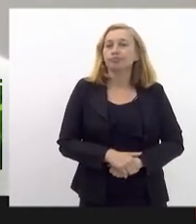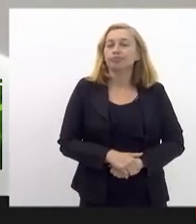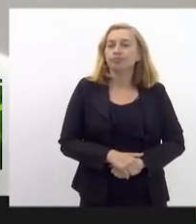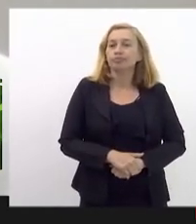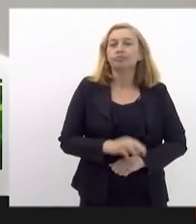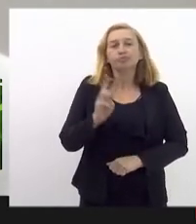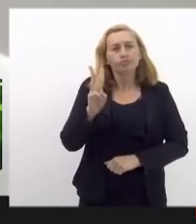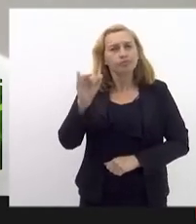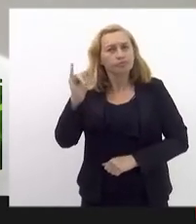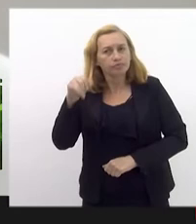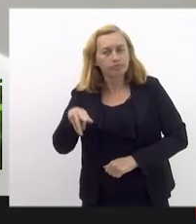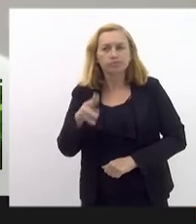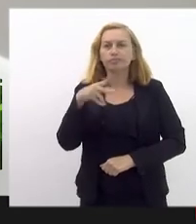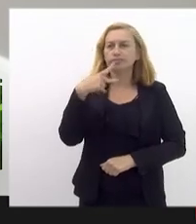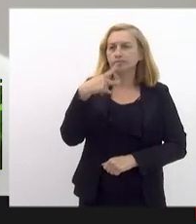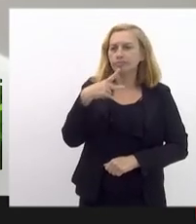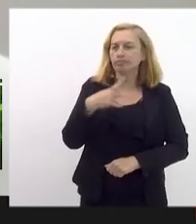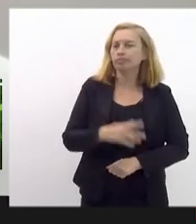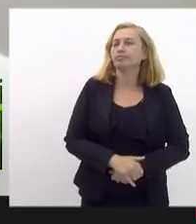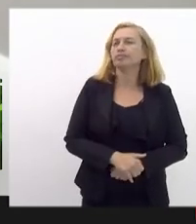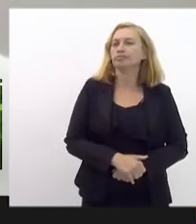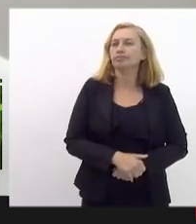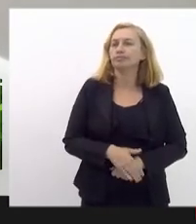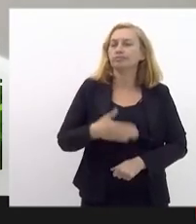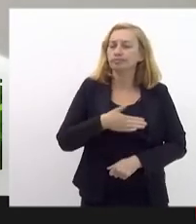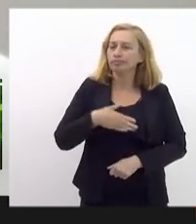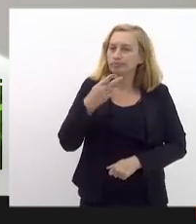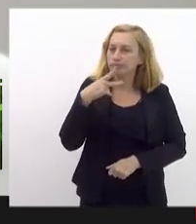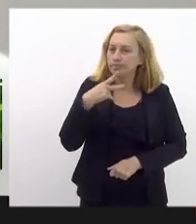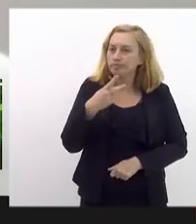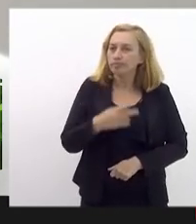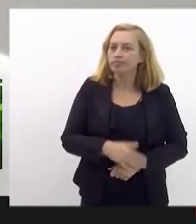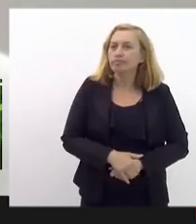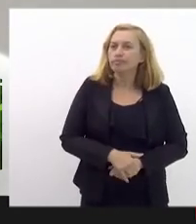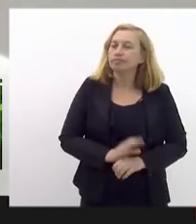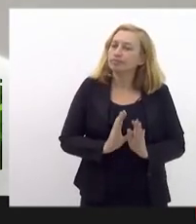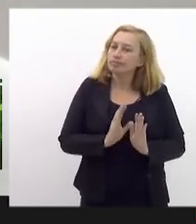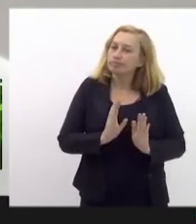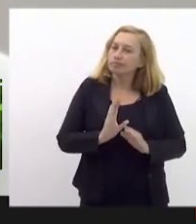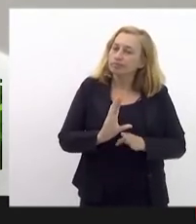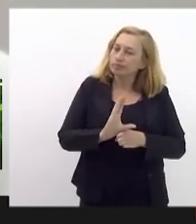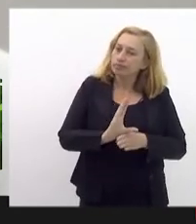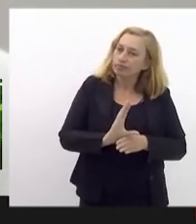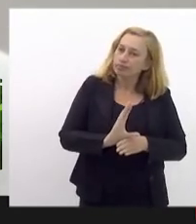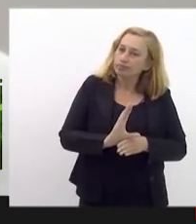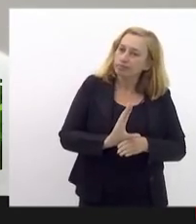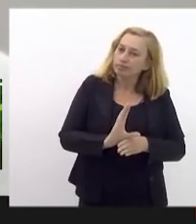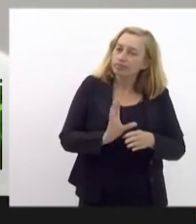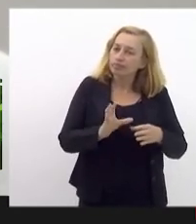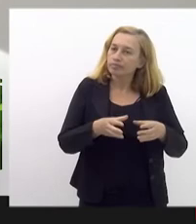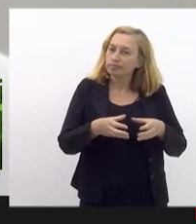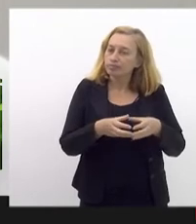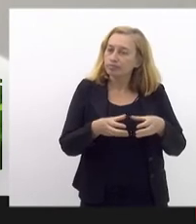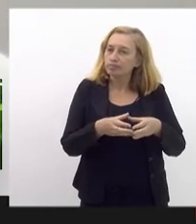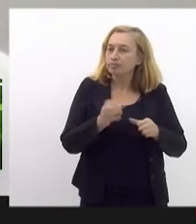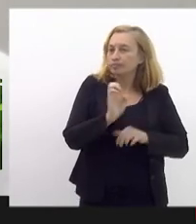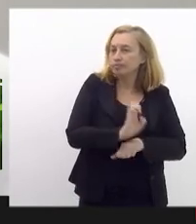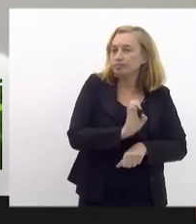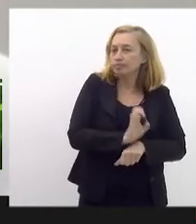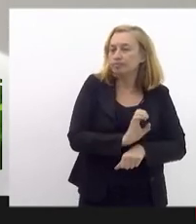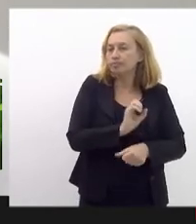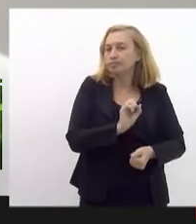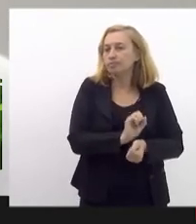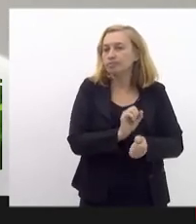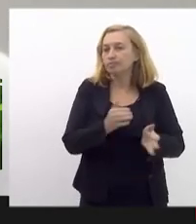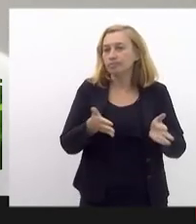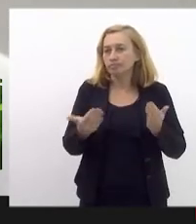Ineu mencionou, que a gente gostaria de reforçar, que no Conselho Estadual houvesse uma parametrização entre,